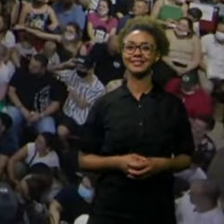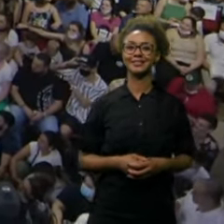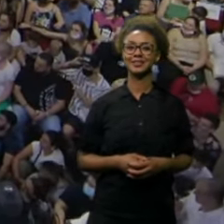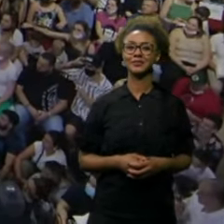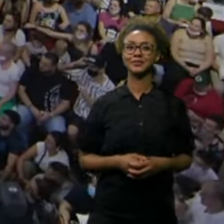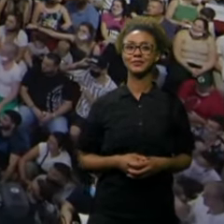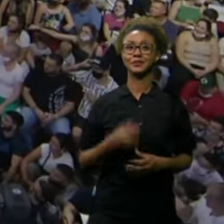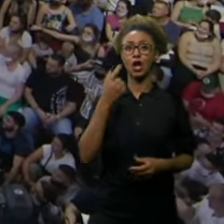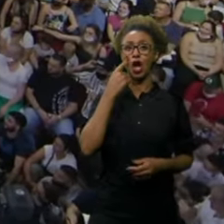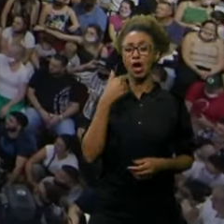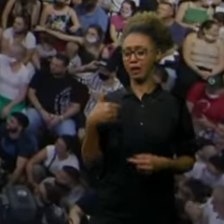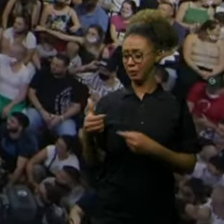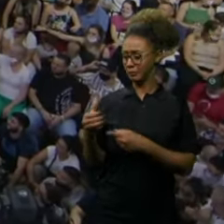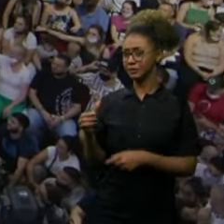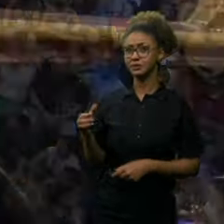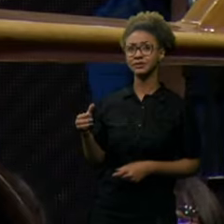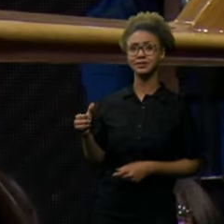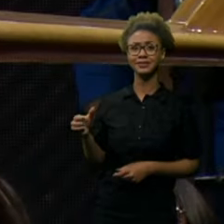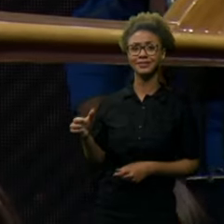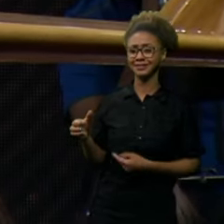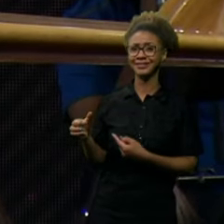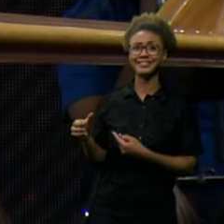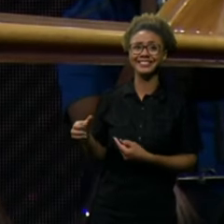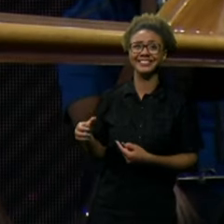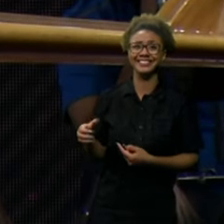o copinho tremer e